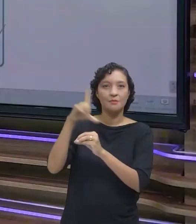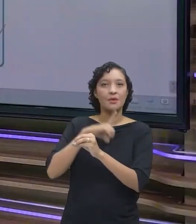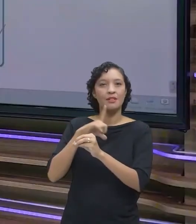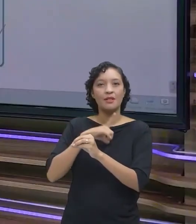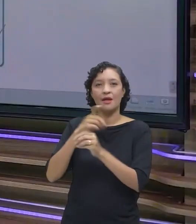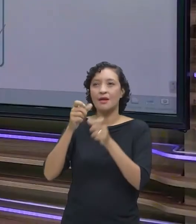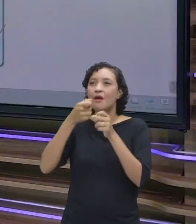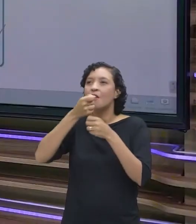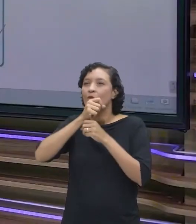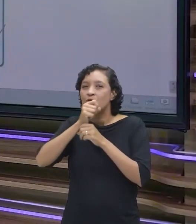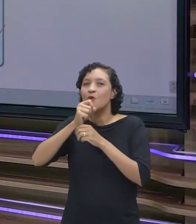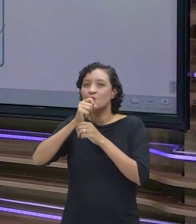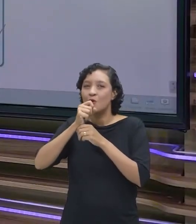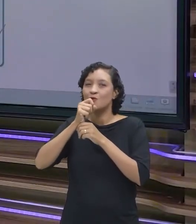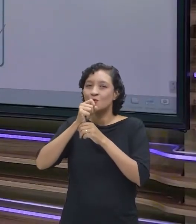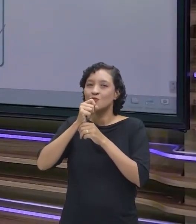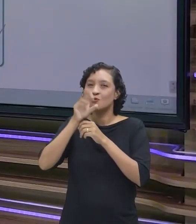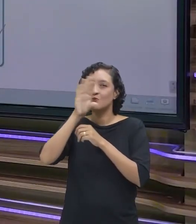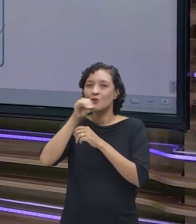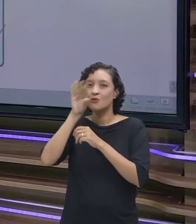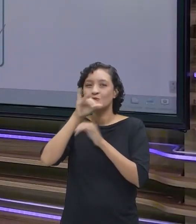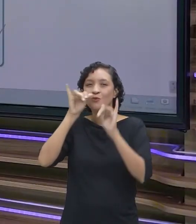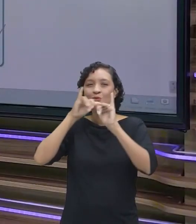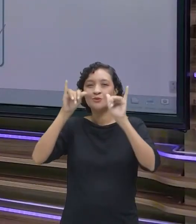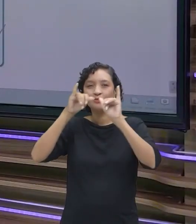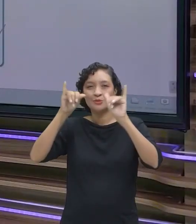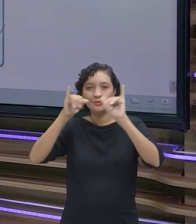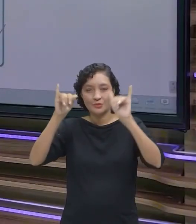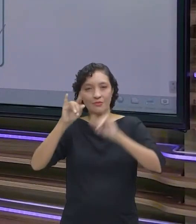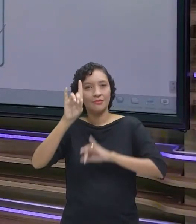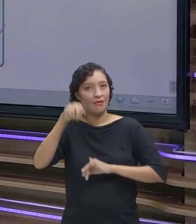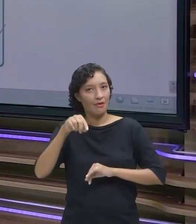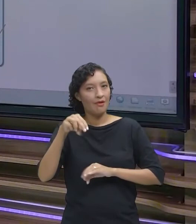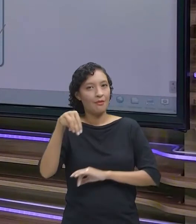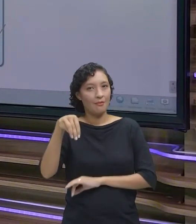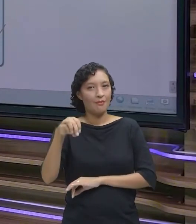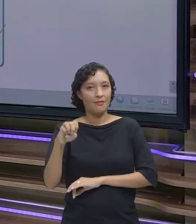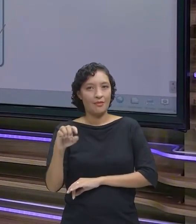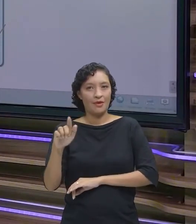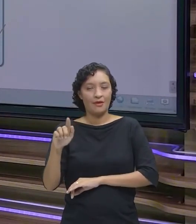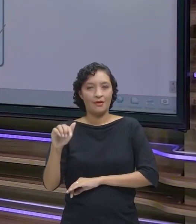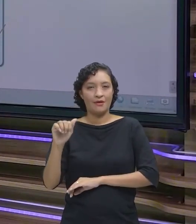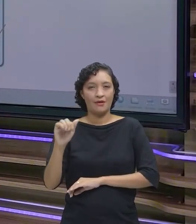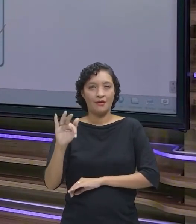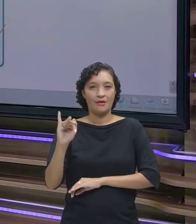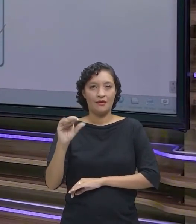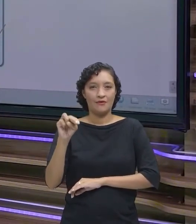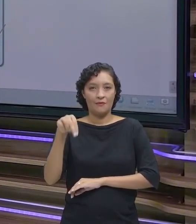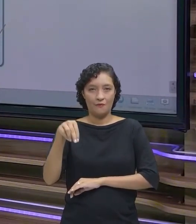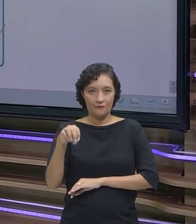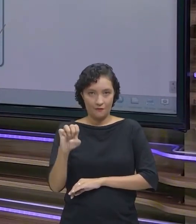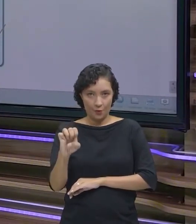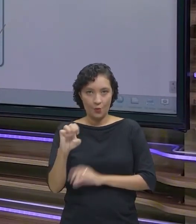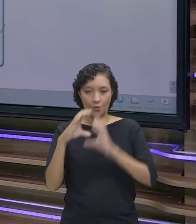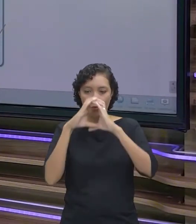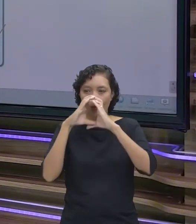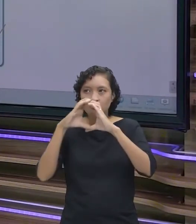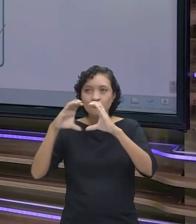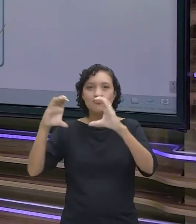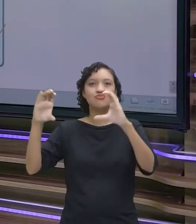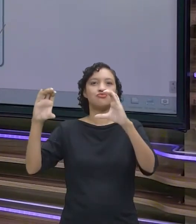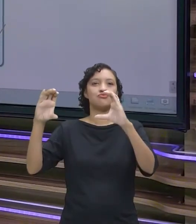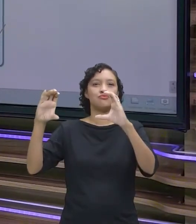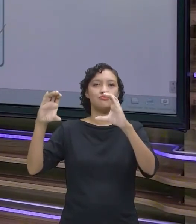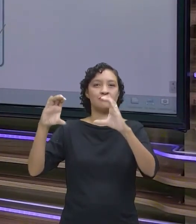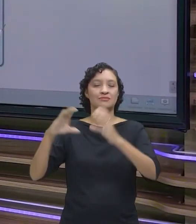oferecendo alguma coisa. Lá naquele carro tem um megafone, porque ele fica falando assim, ó, bem alto. Ele tem que, ó, começa